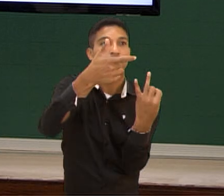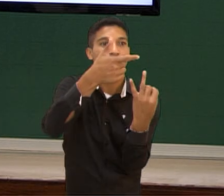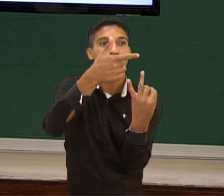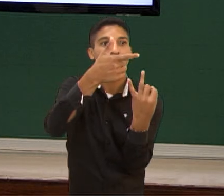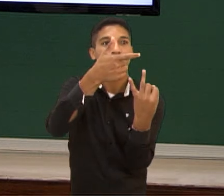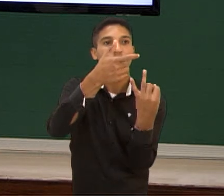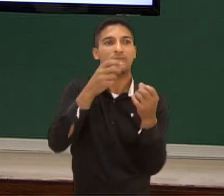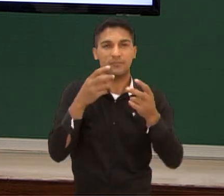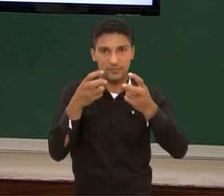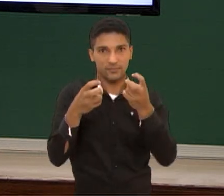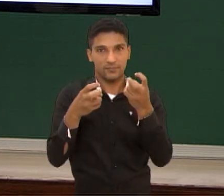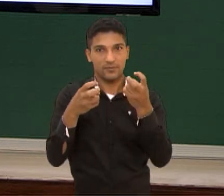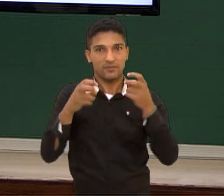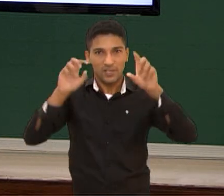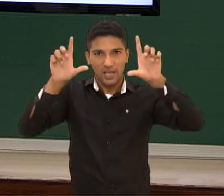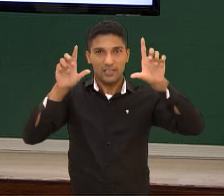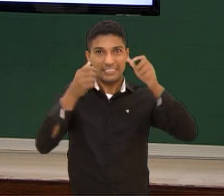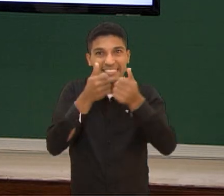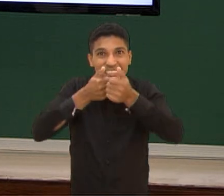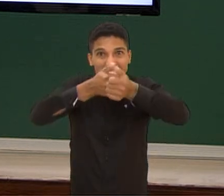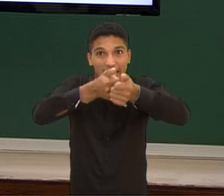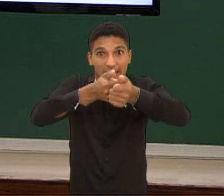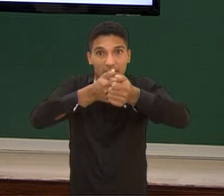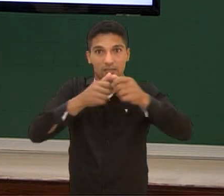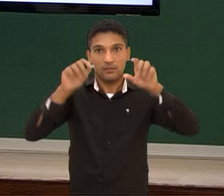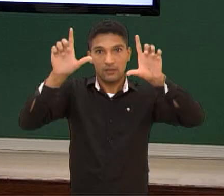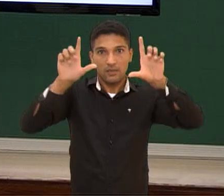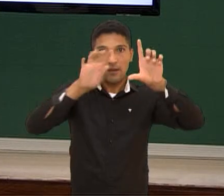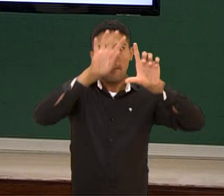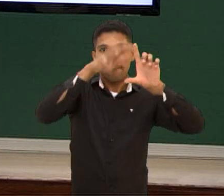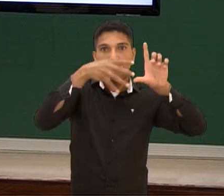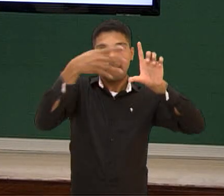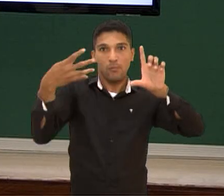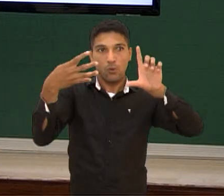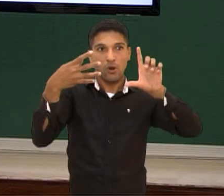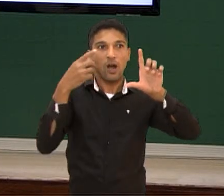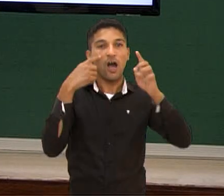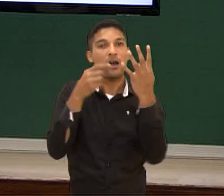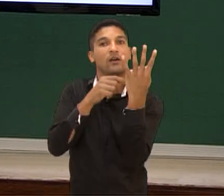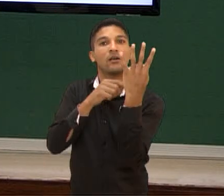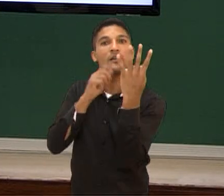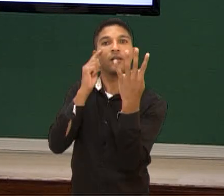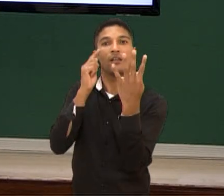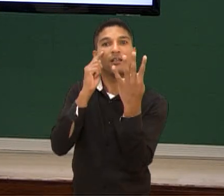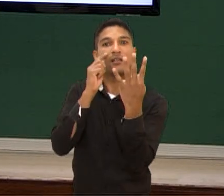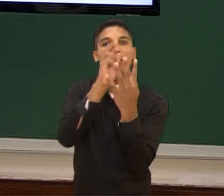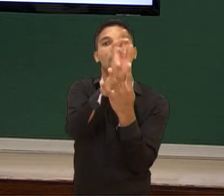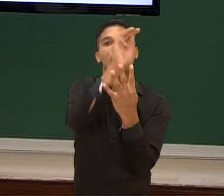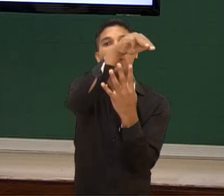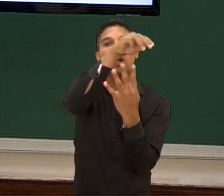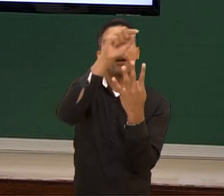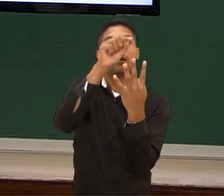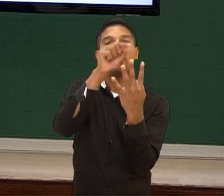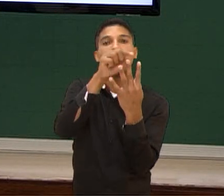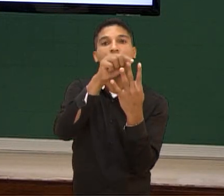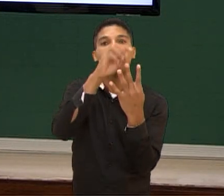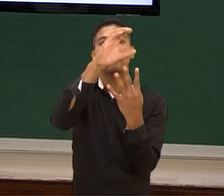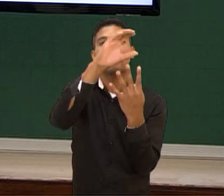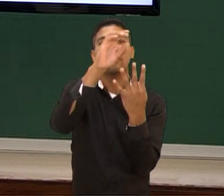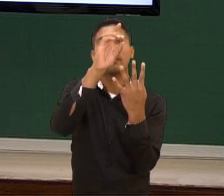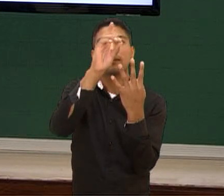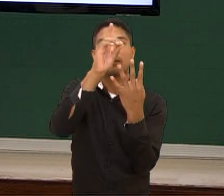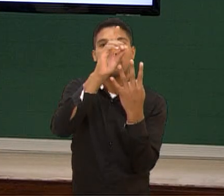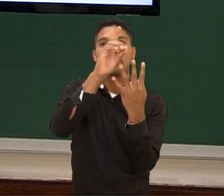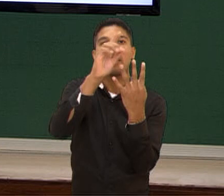último algarismo. 95 centésimos. Também posso transformar numa fração mista. E eu tenho o quê?